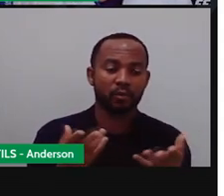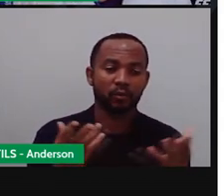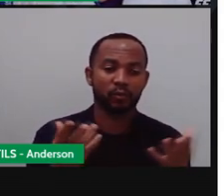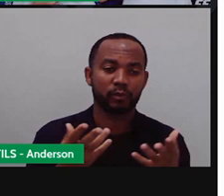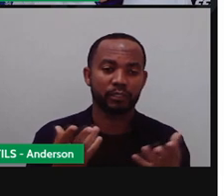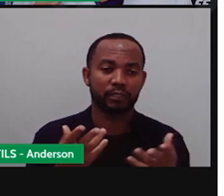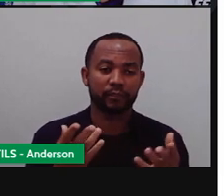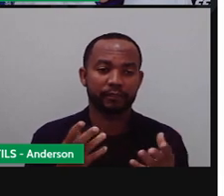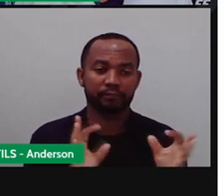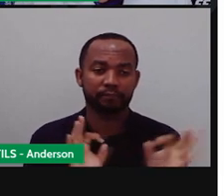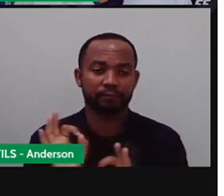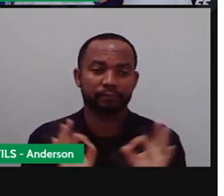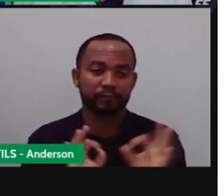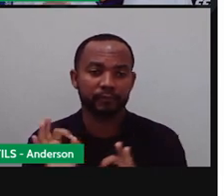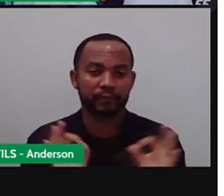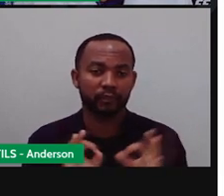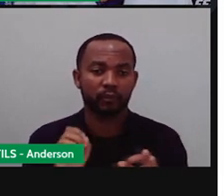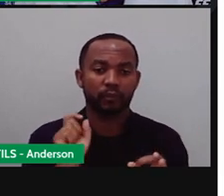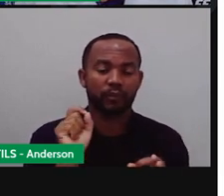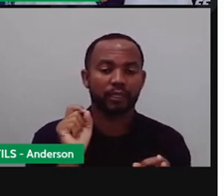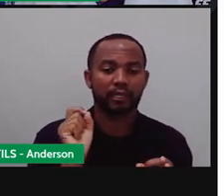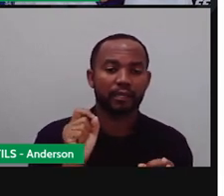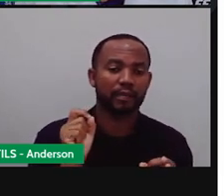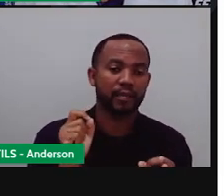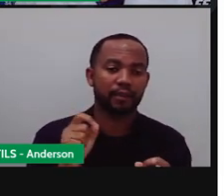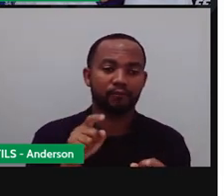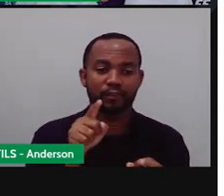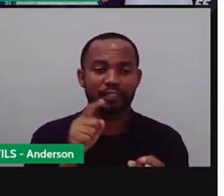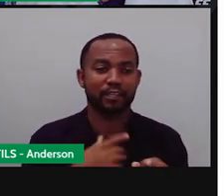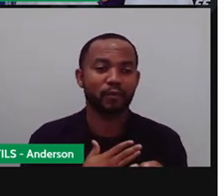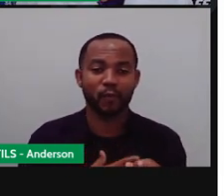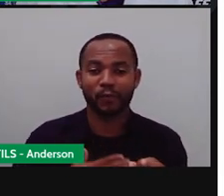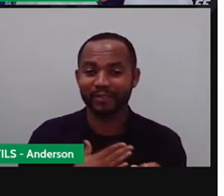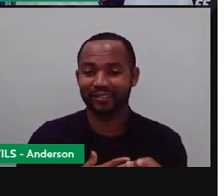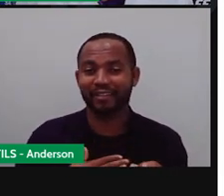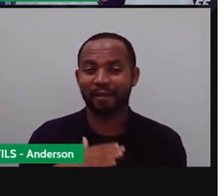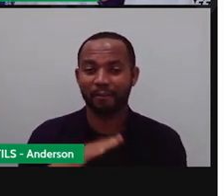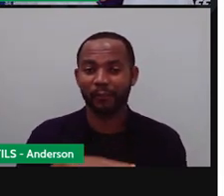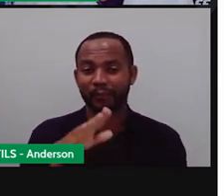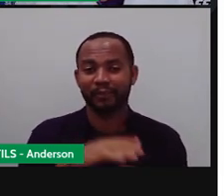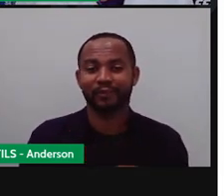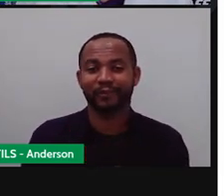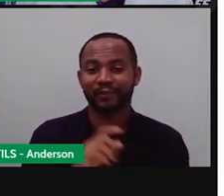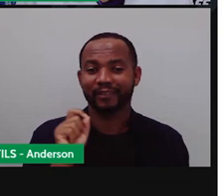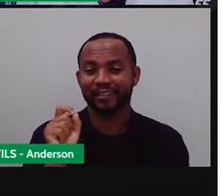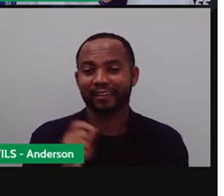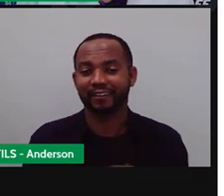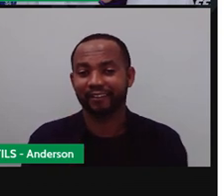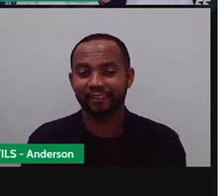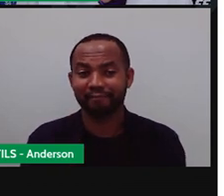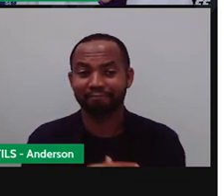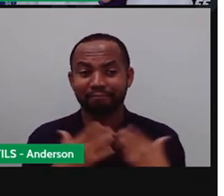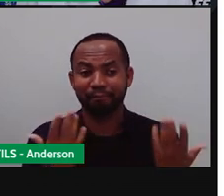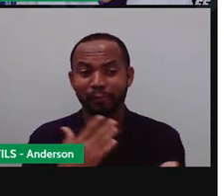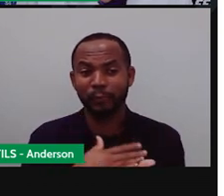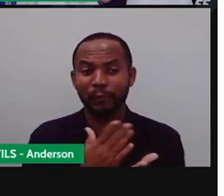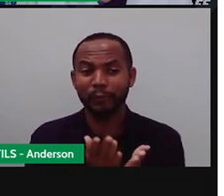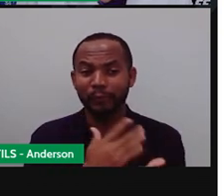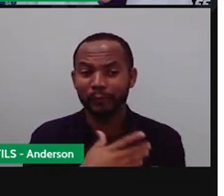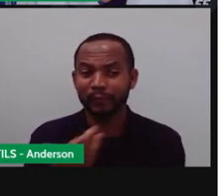de produção, a nossa produção, será uma coisa que você gosta bastante, Anderson. Porque eu gosto pouquinho. Adivinha o que é?